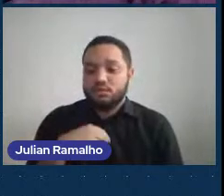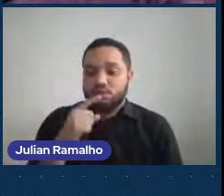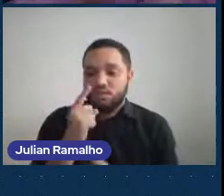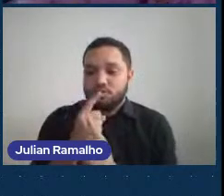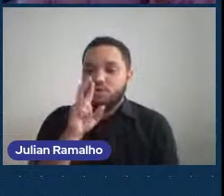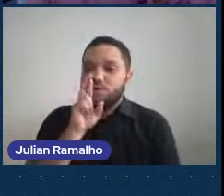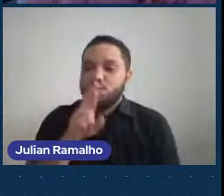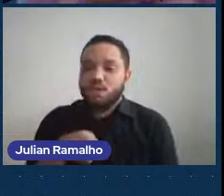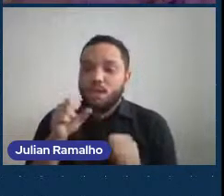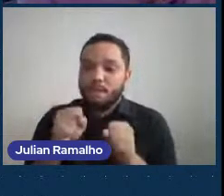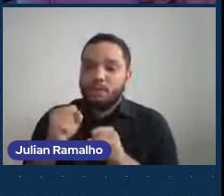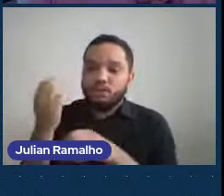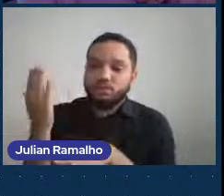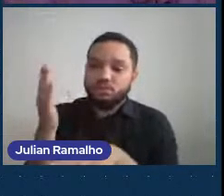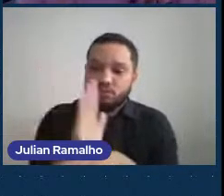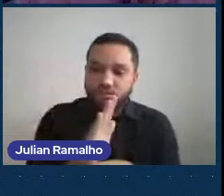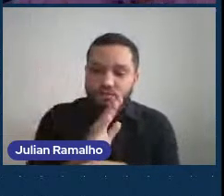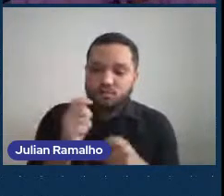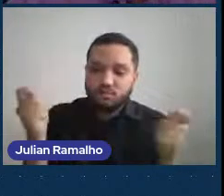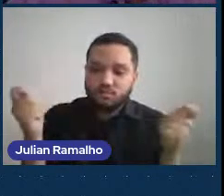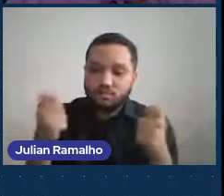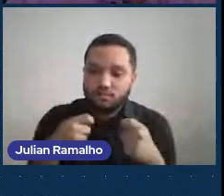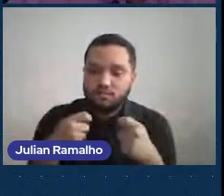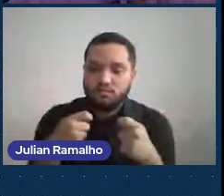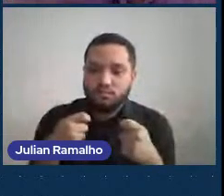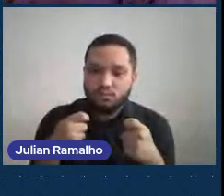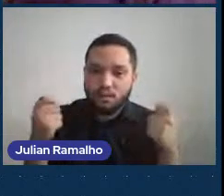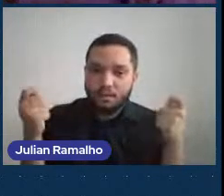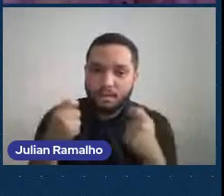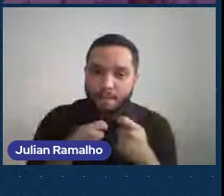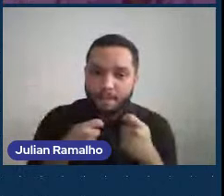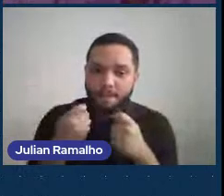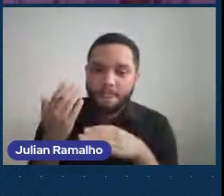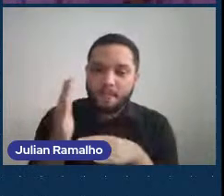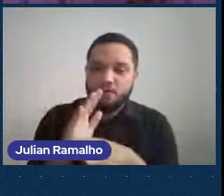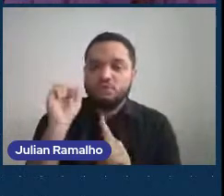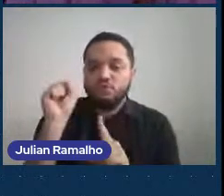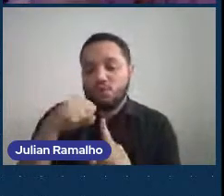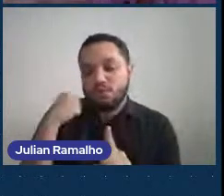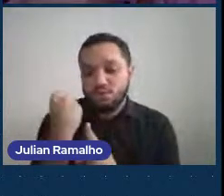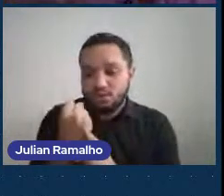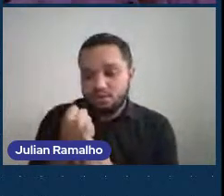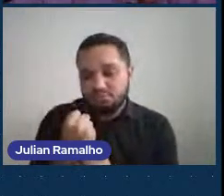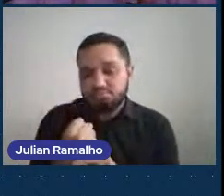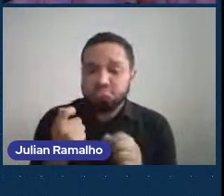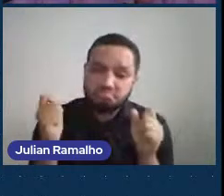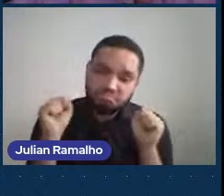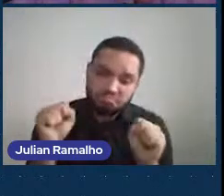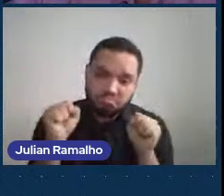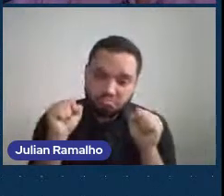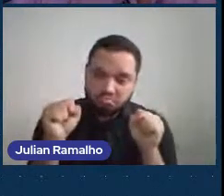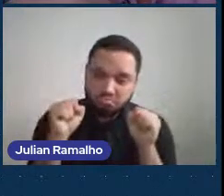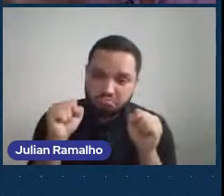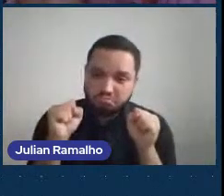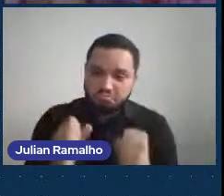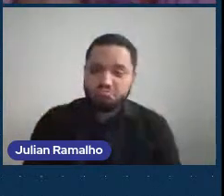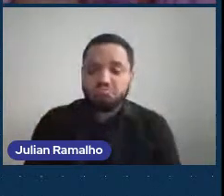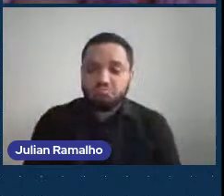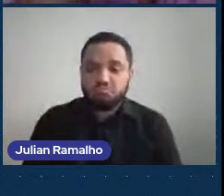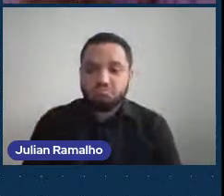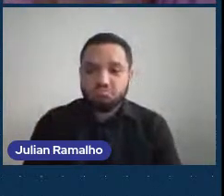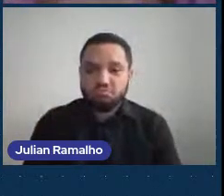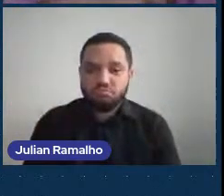alguma intervenção, a possibilidade de uma intervenção social? Então, eu também levanto essa possibilidade como uma justificativa. E uma